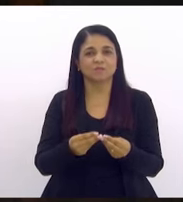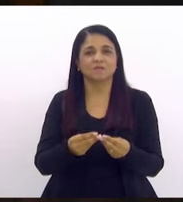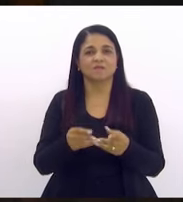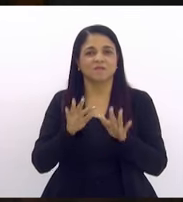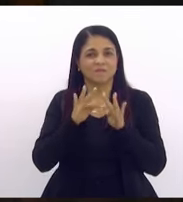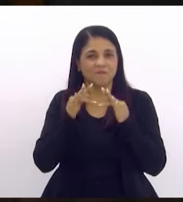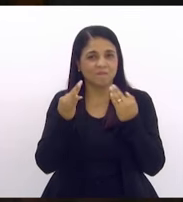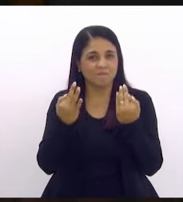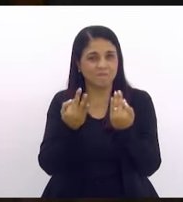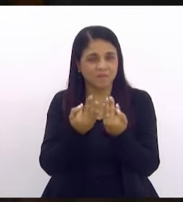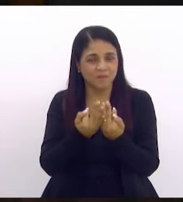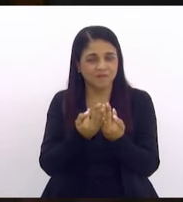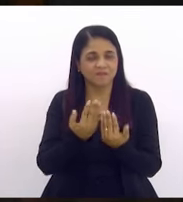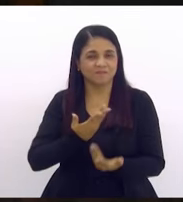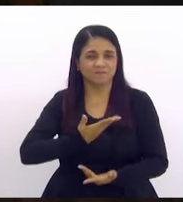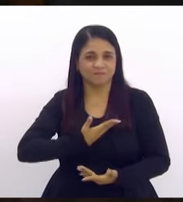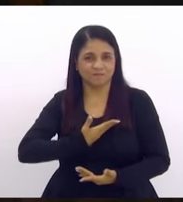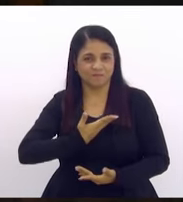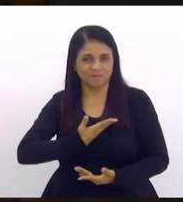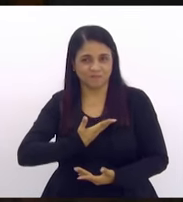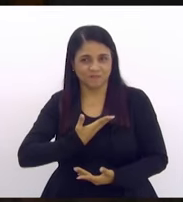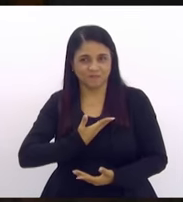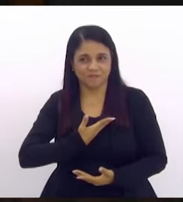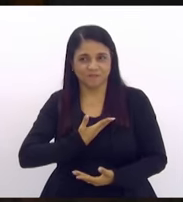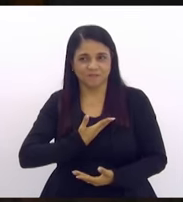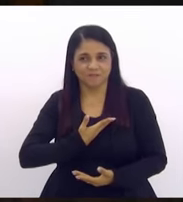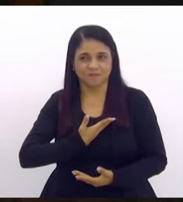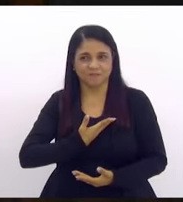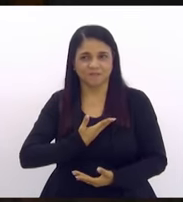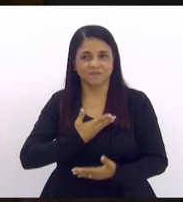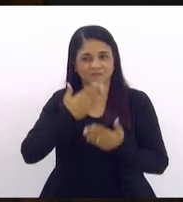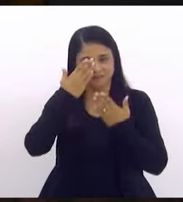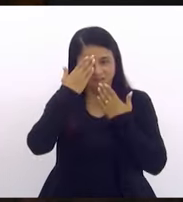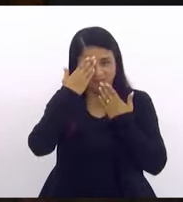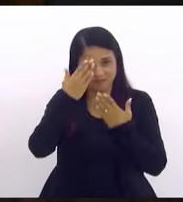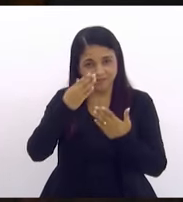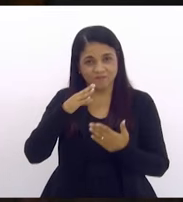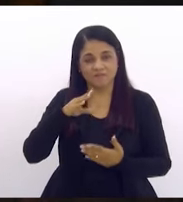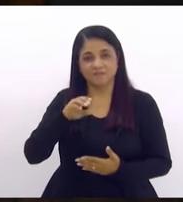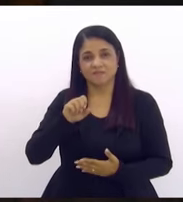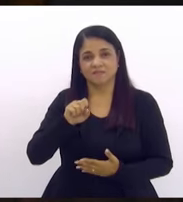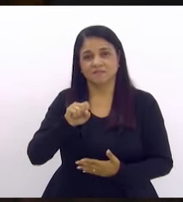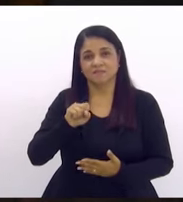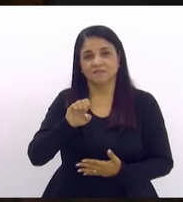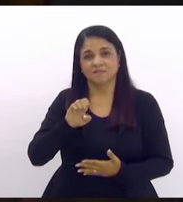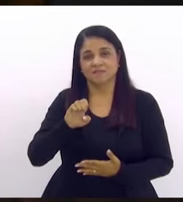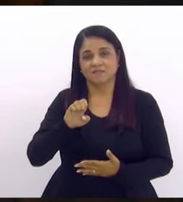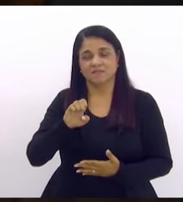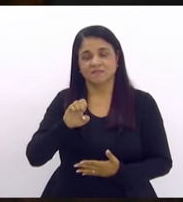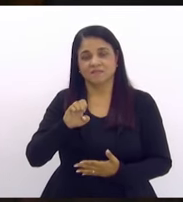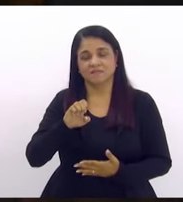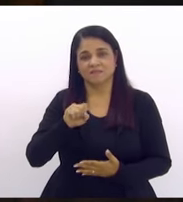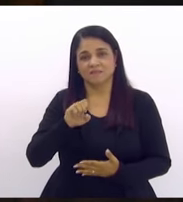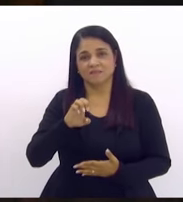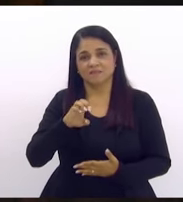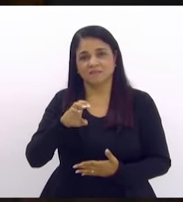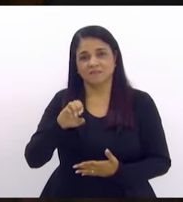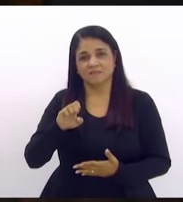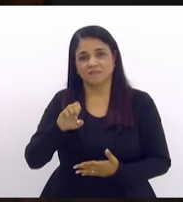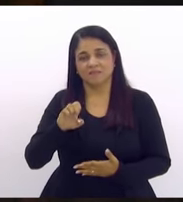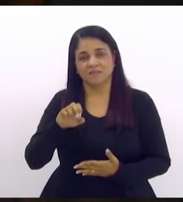familiares dos amigos e agradecer o cerimonial que sempre tá